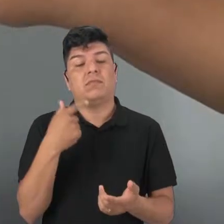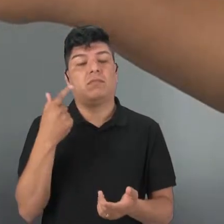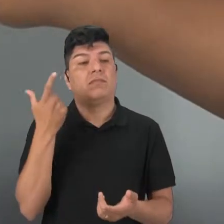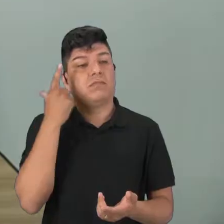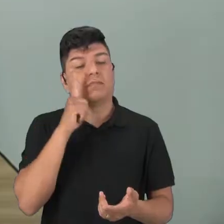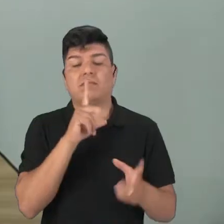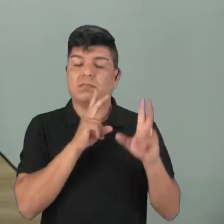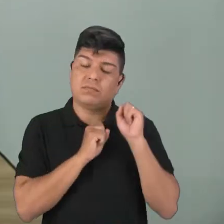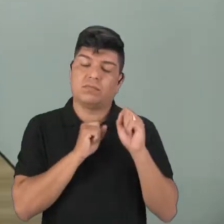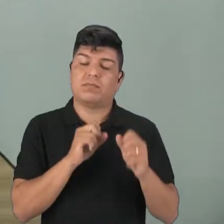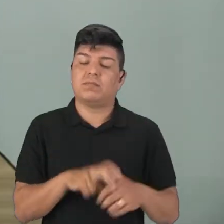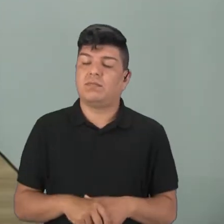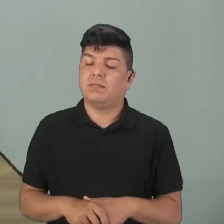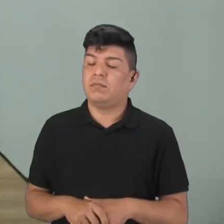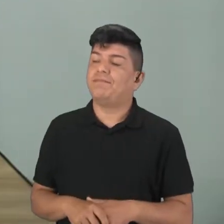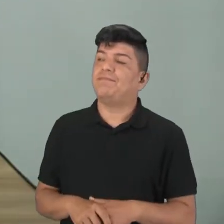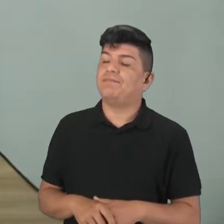faça dormir?